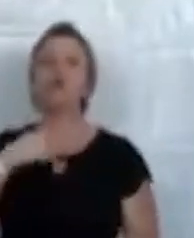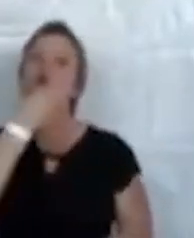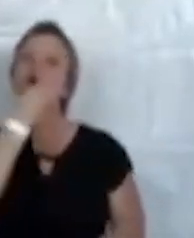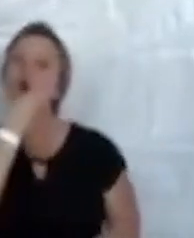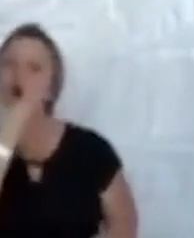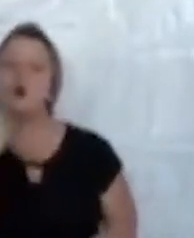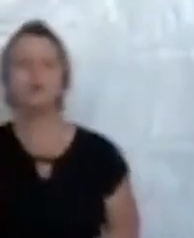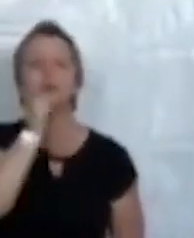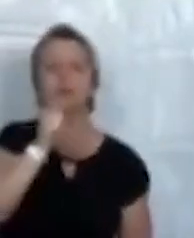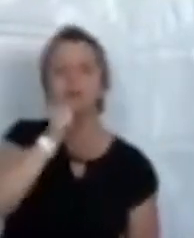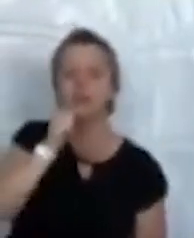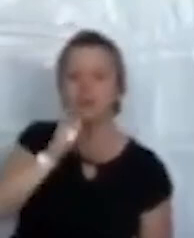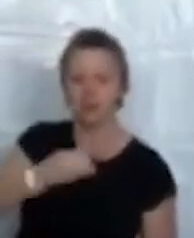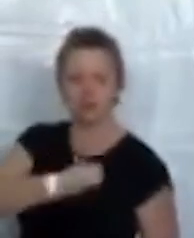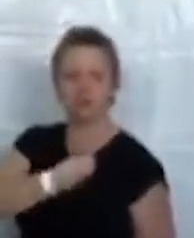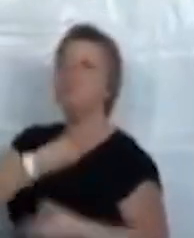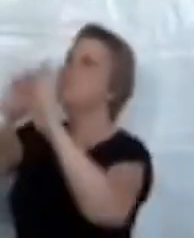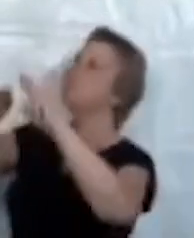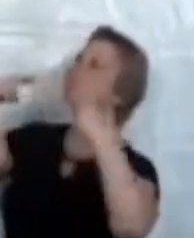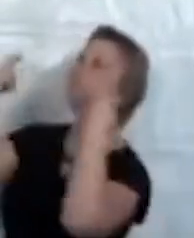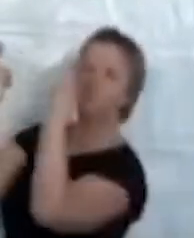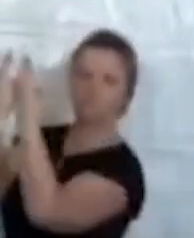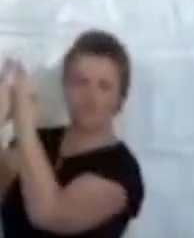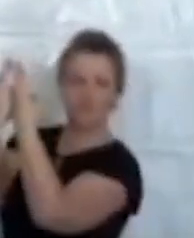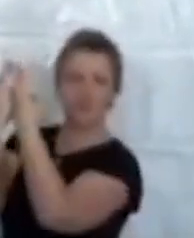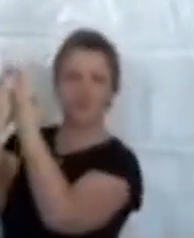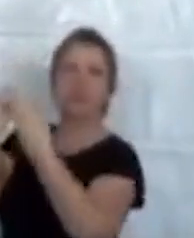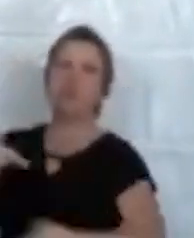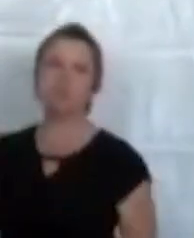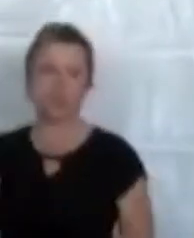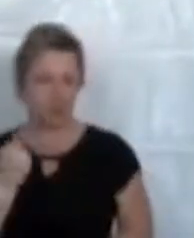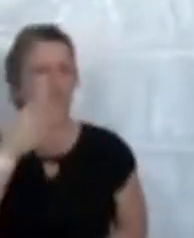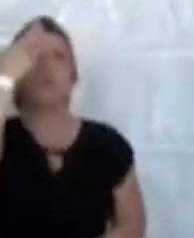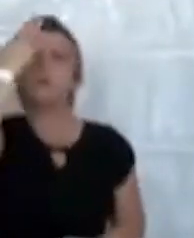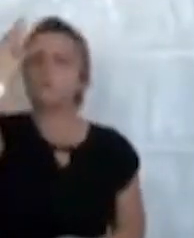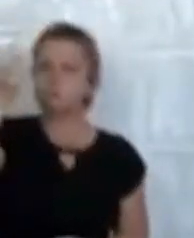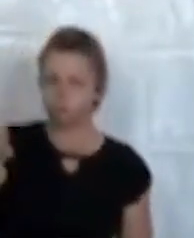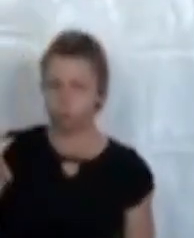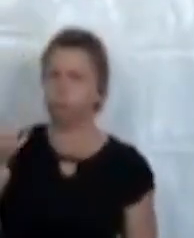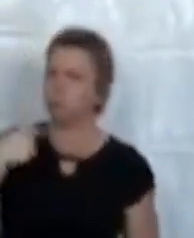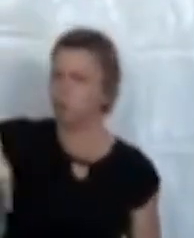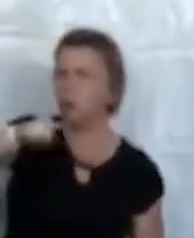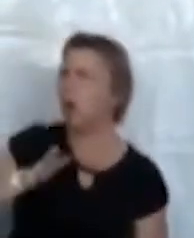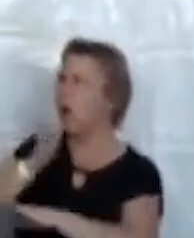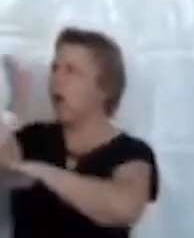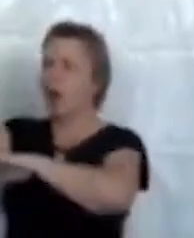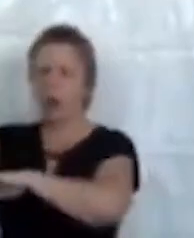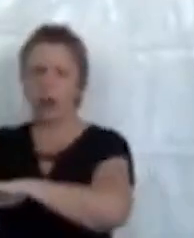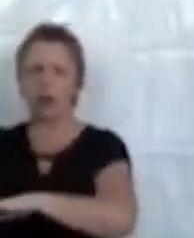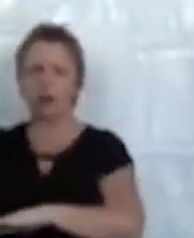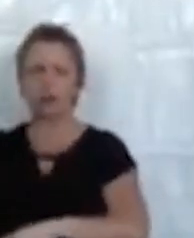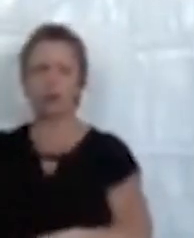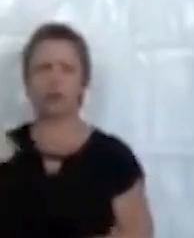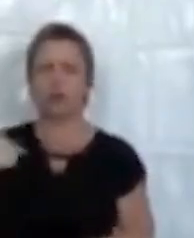reino e vivem pelo reino, e que nós entendemos e que nós estamos lá não pela nossa própria